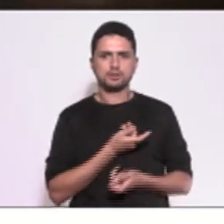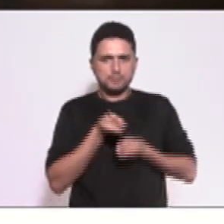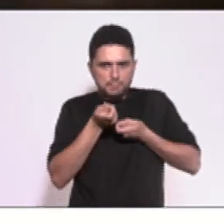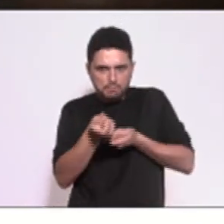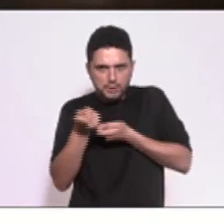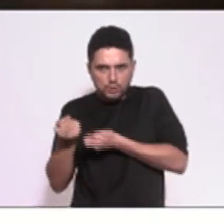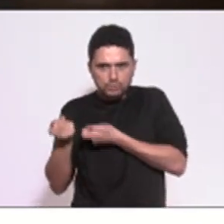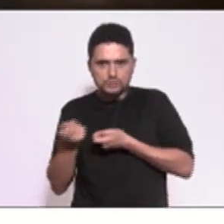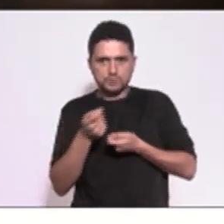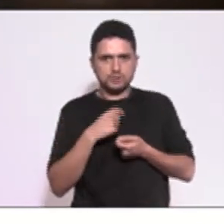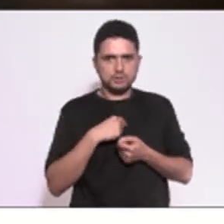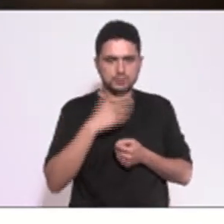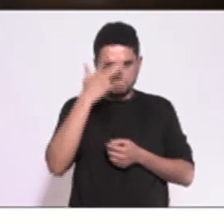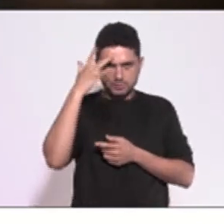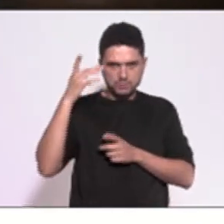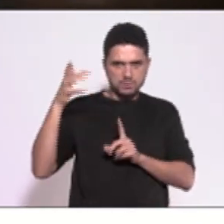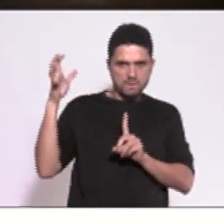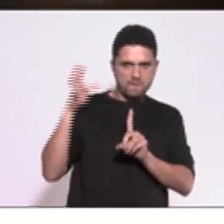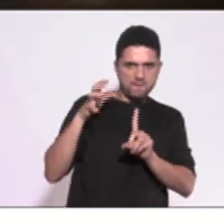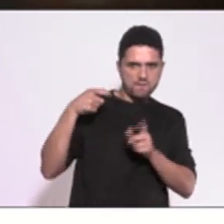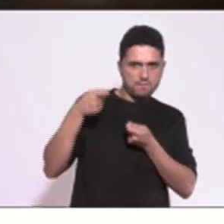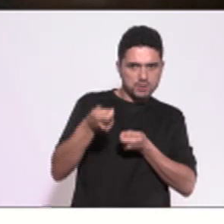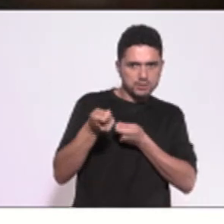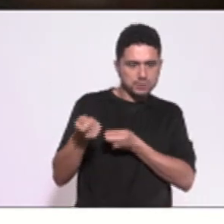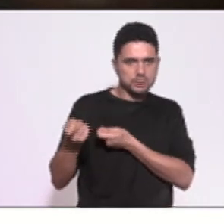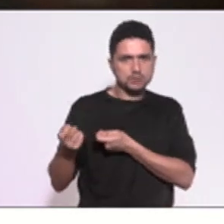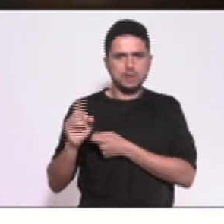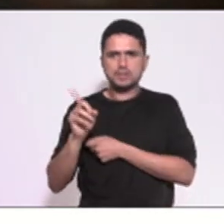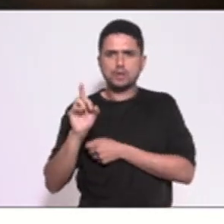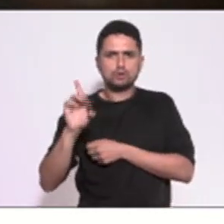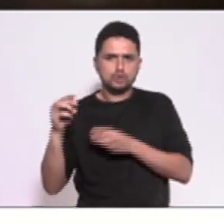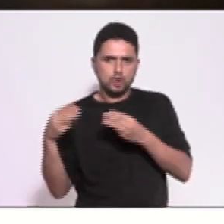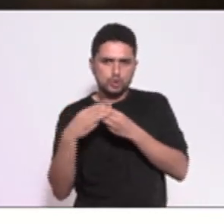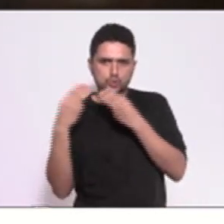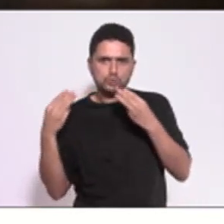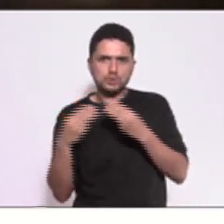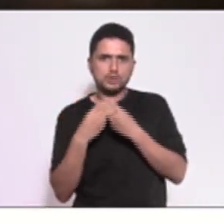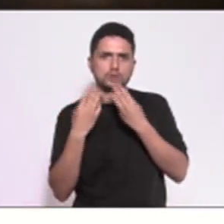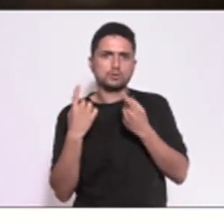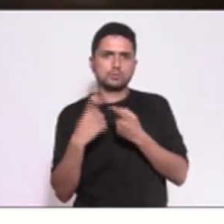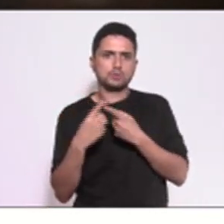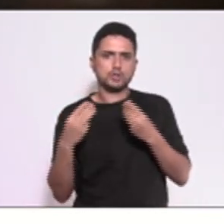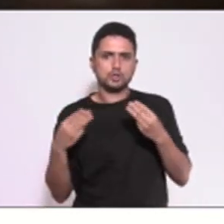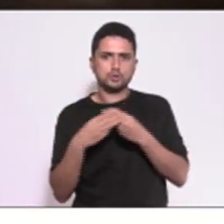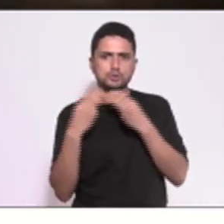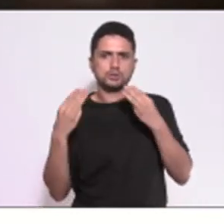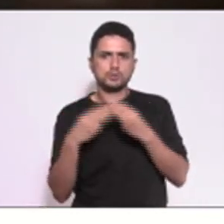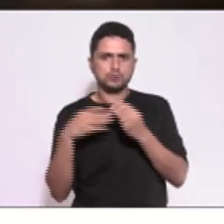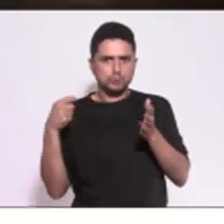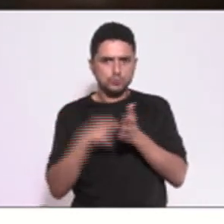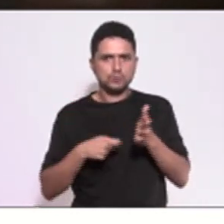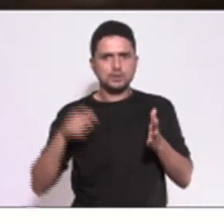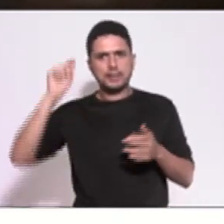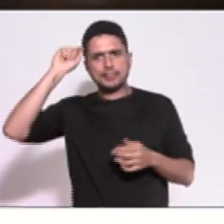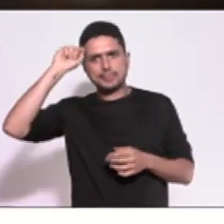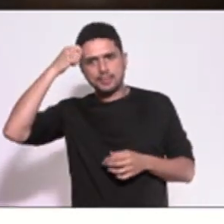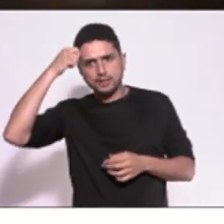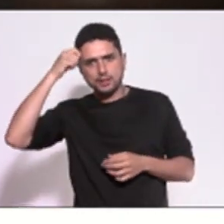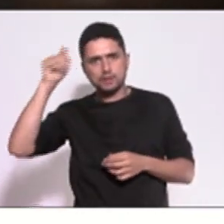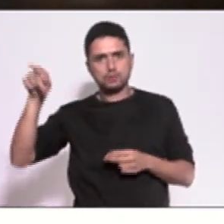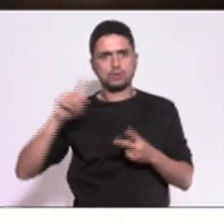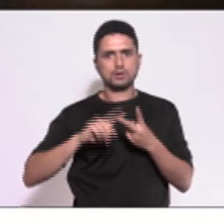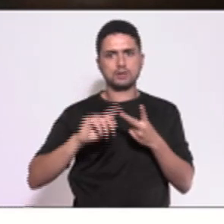perseguições, não só aos judeus, de uma maneira hoje menor, porque o judeu saiu para a luta, mas aos negros,